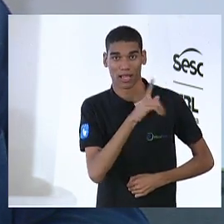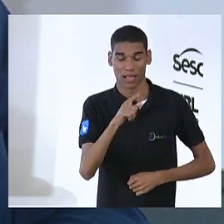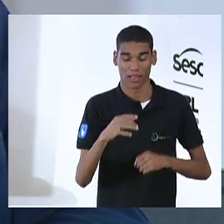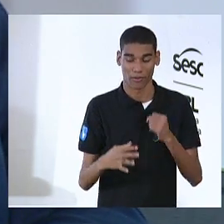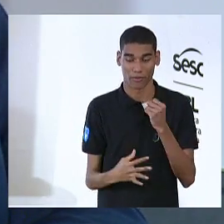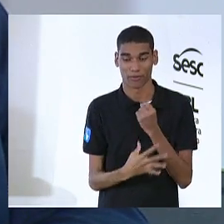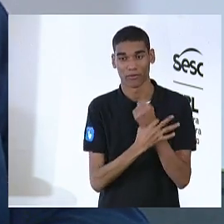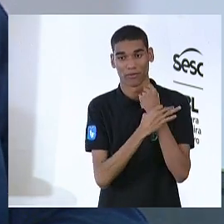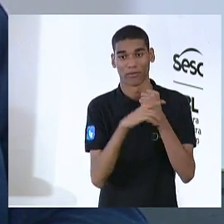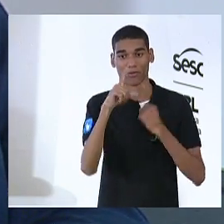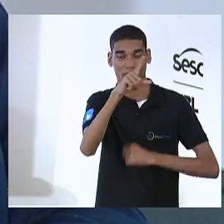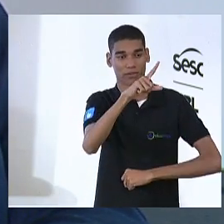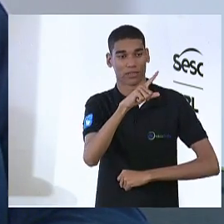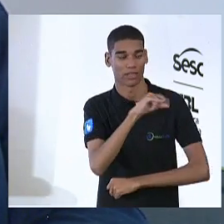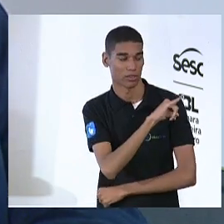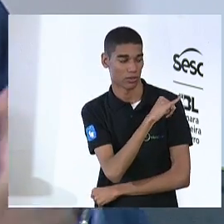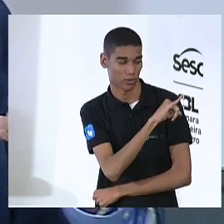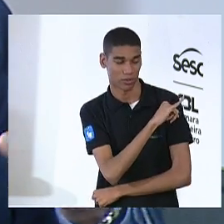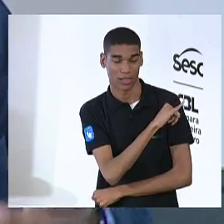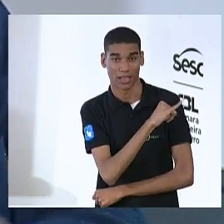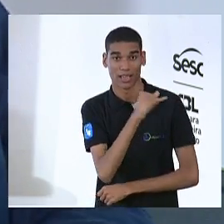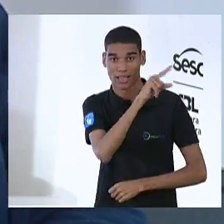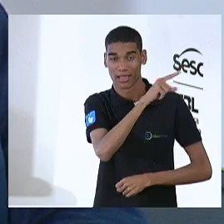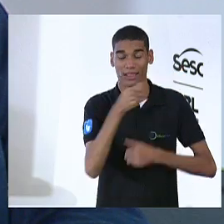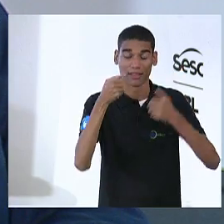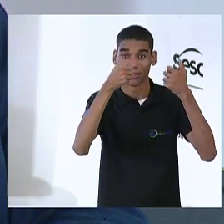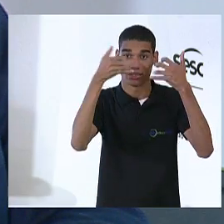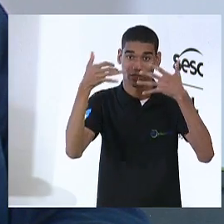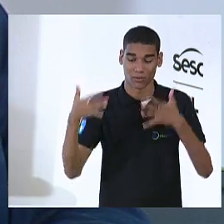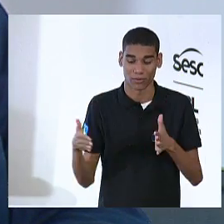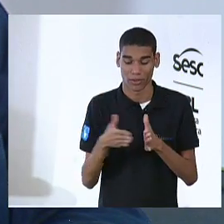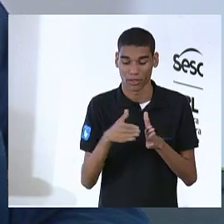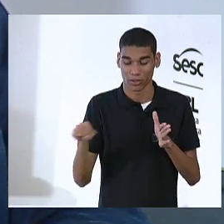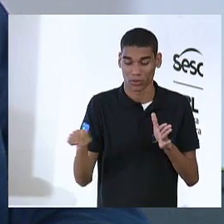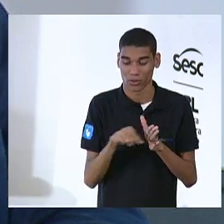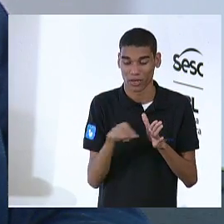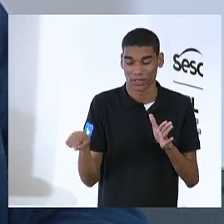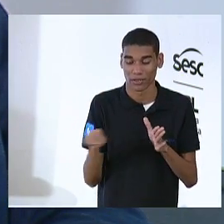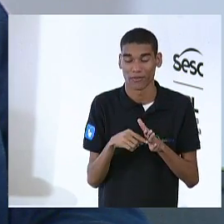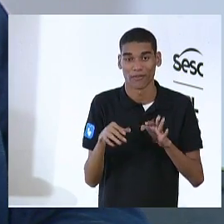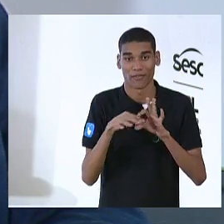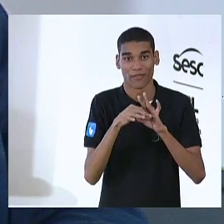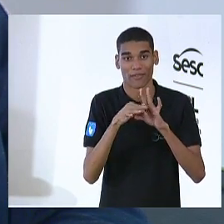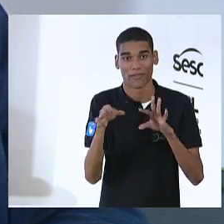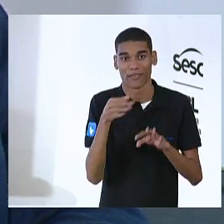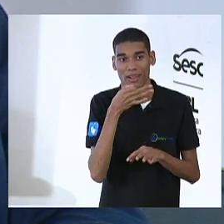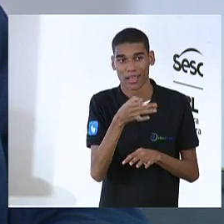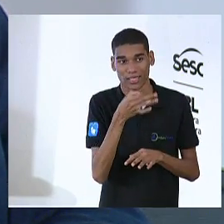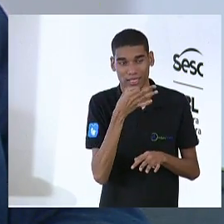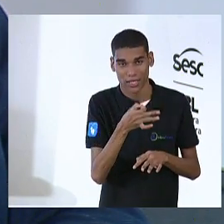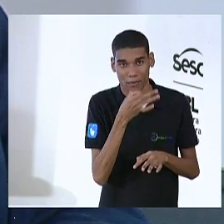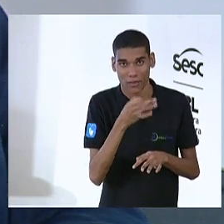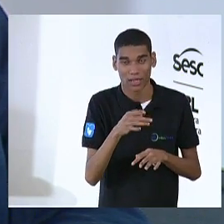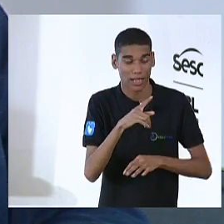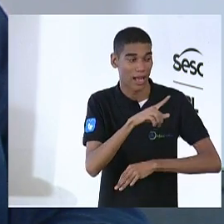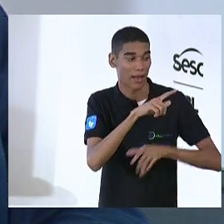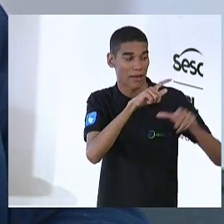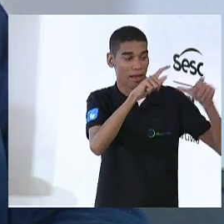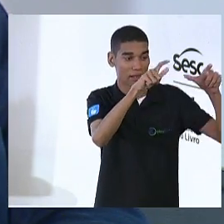segurança no Rio de Janeiro. Ele descreve, na fase democrática, como funcionam as regiões pobres do Rio de Janeiro,